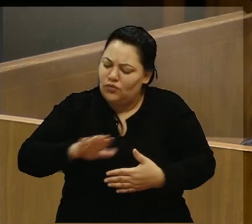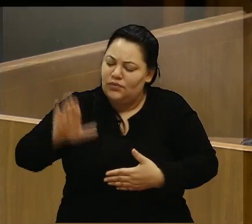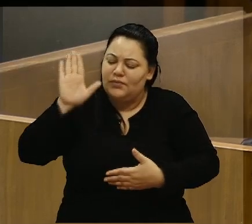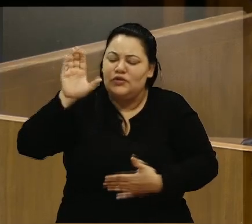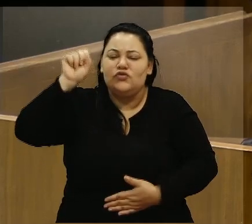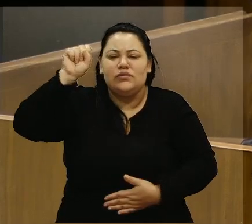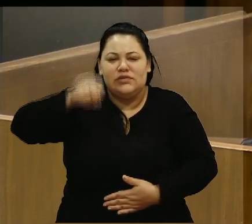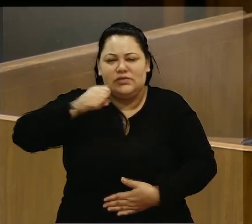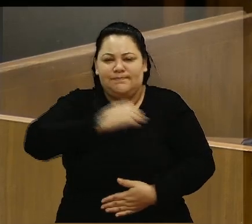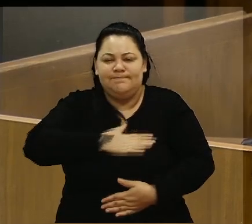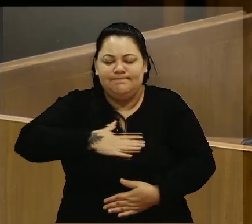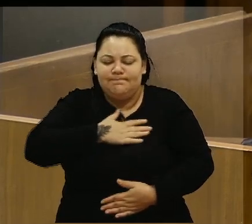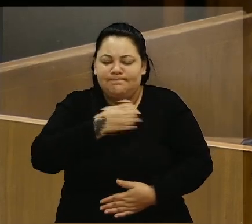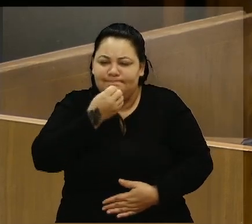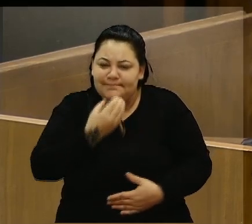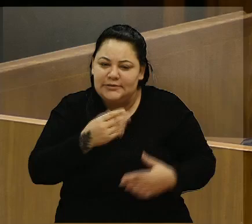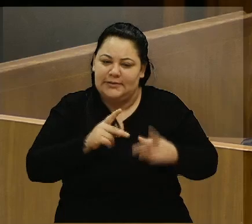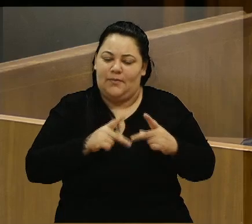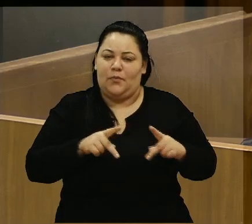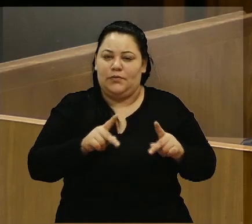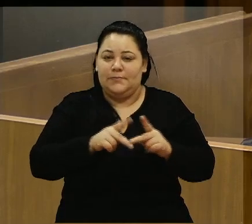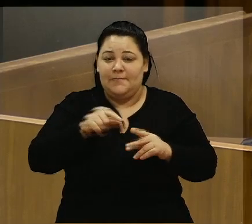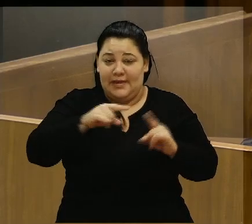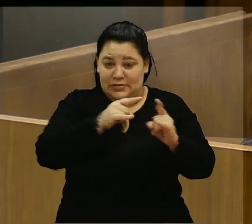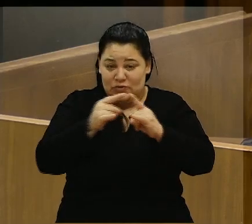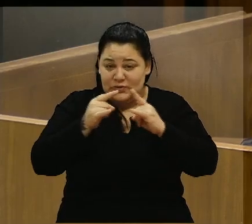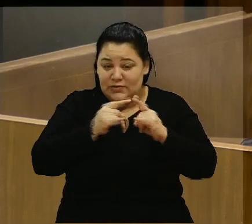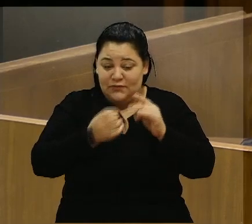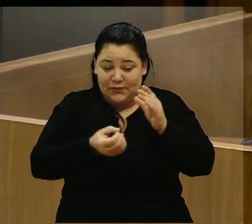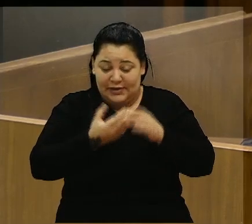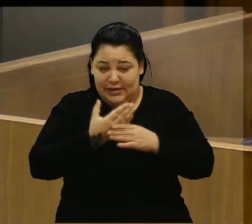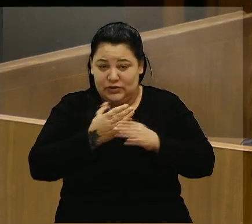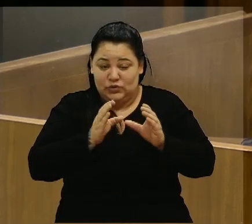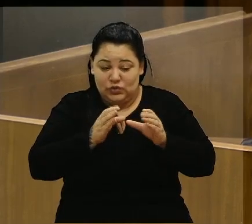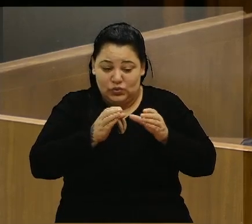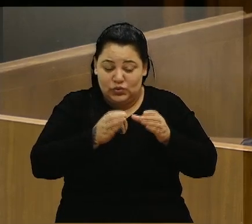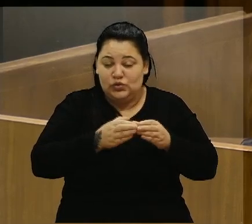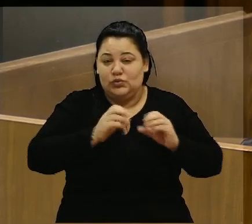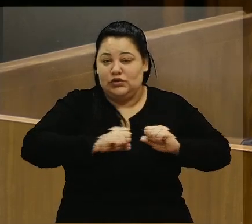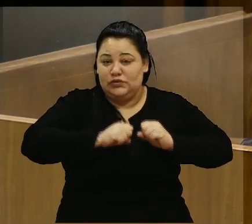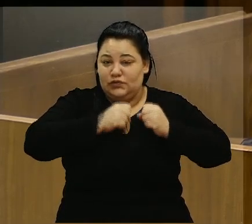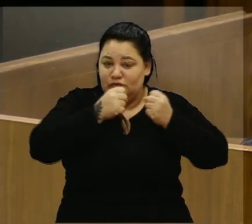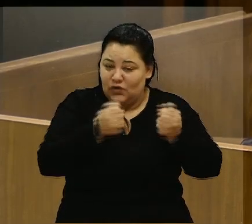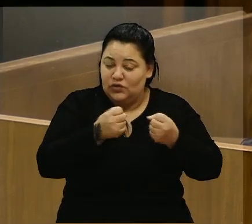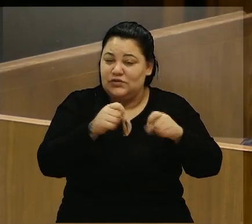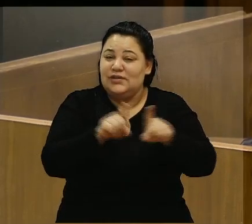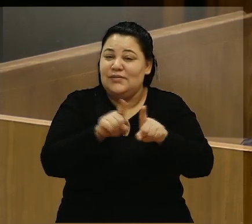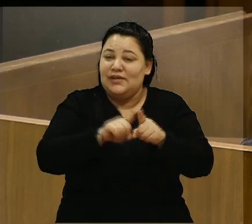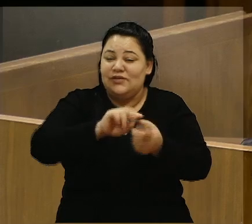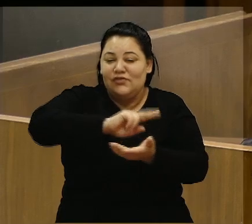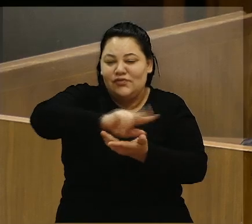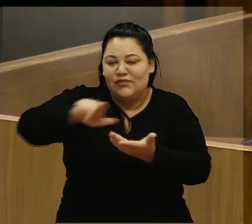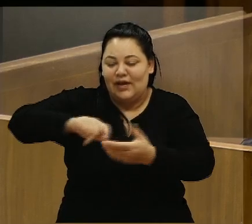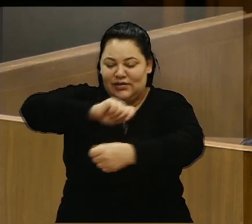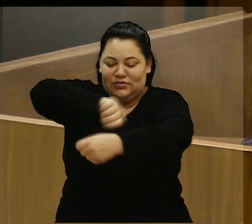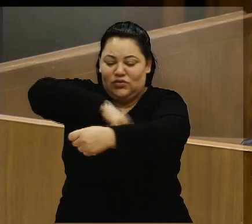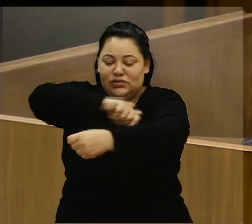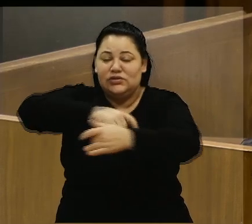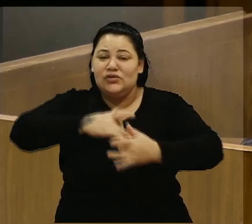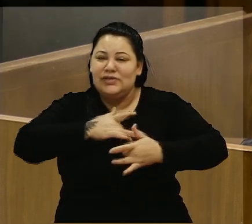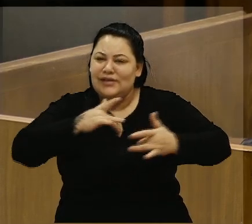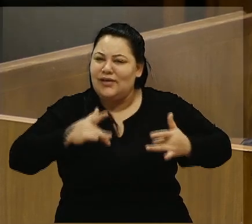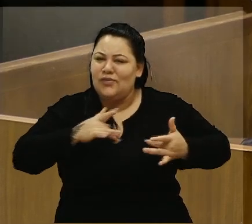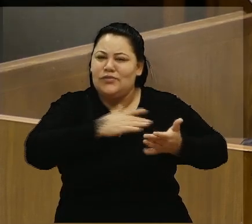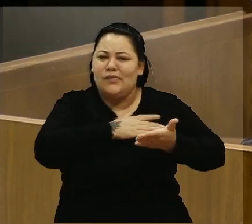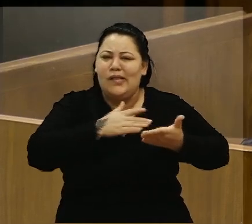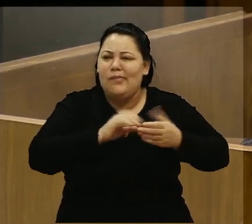bem-estar da nossa população. Essa instituição nasceu da força coletiva, da aliança entre diversas cozinhas solidárias que, desde a pandemia,